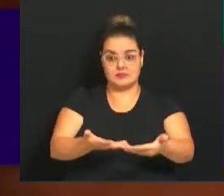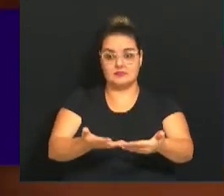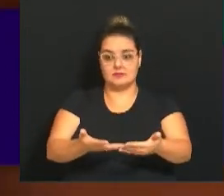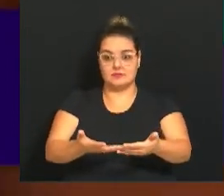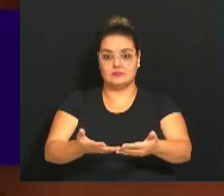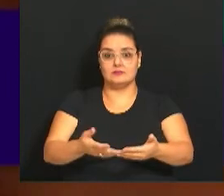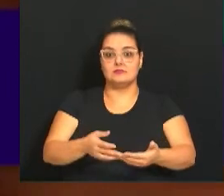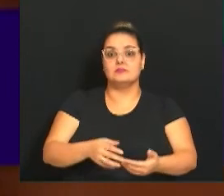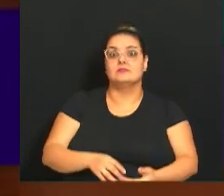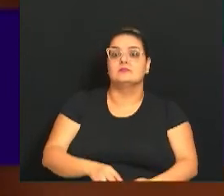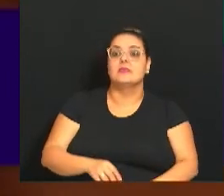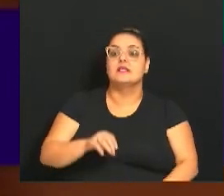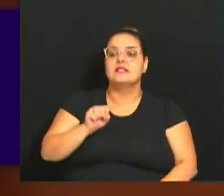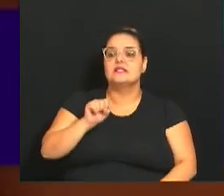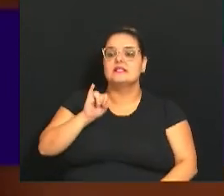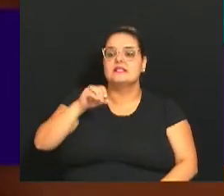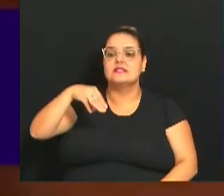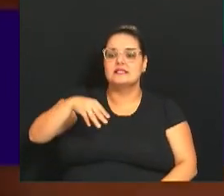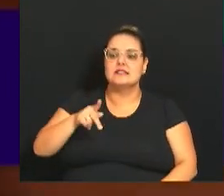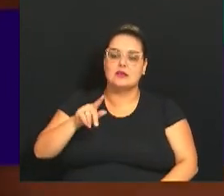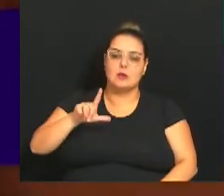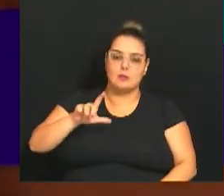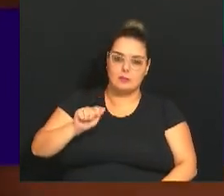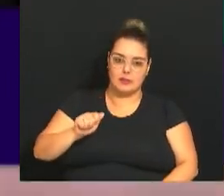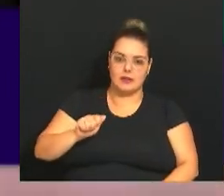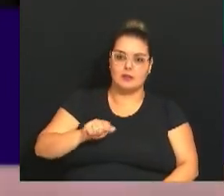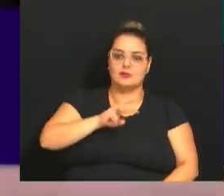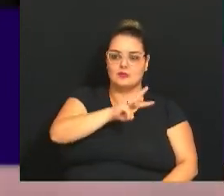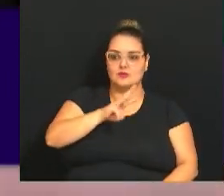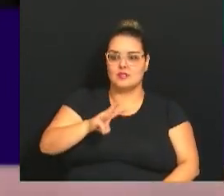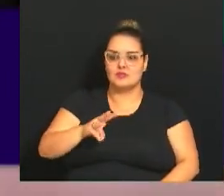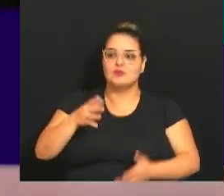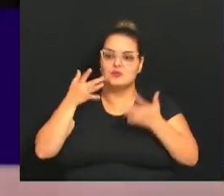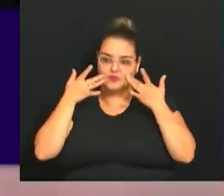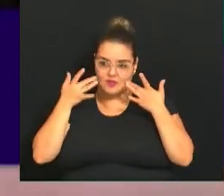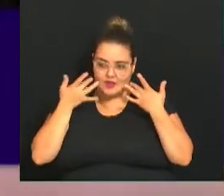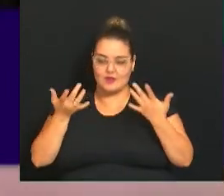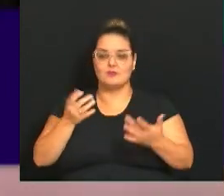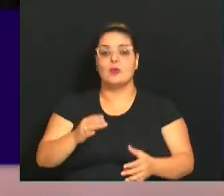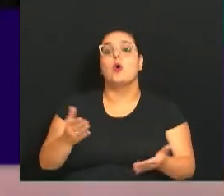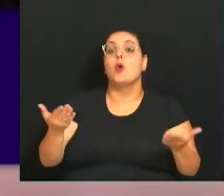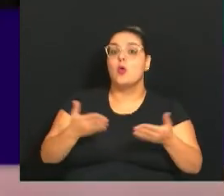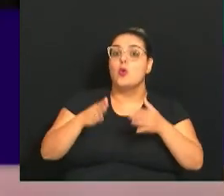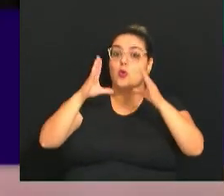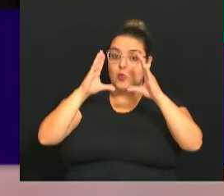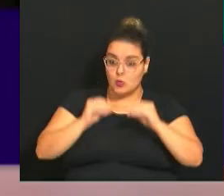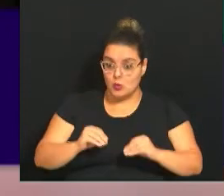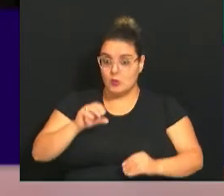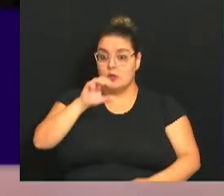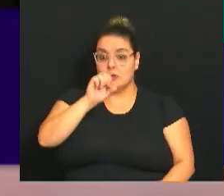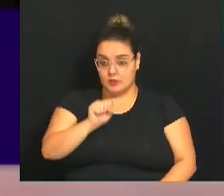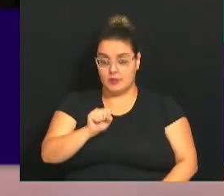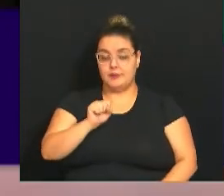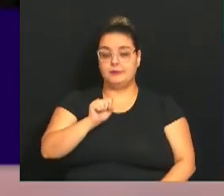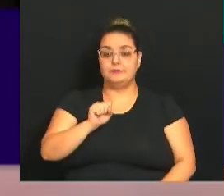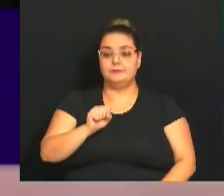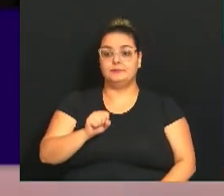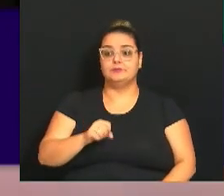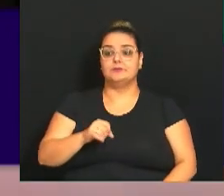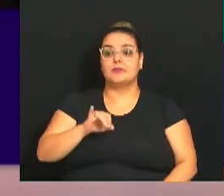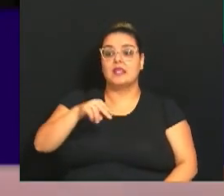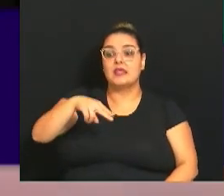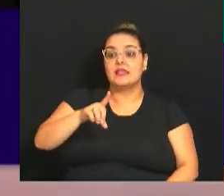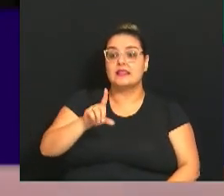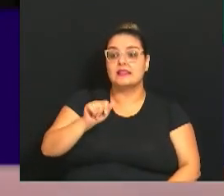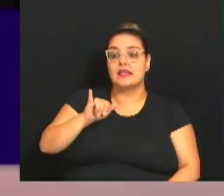plataforma Simpla, no site do Teatro Castro Mendes. Hoje, às 8 da noite, a Orquestra Sinfônica de Indaiatuba abre